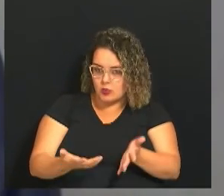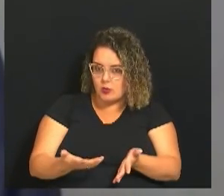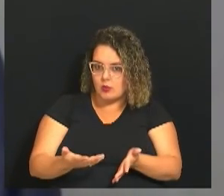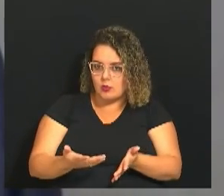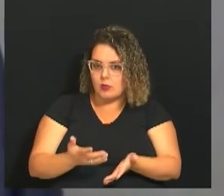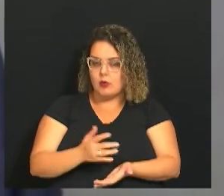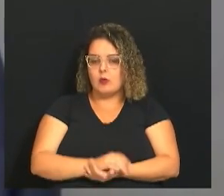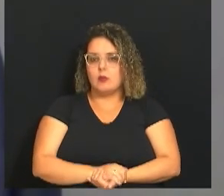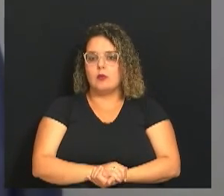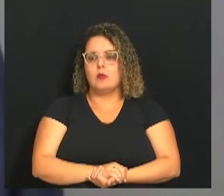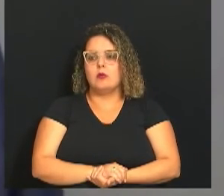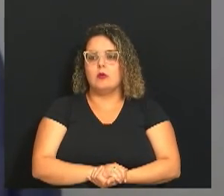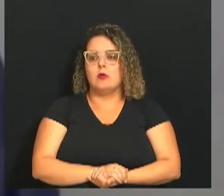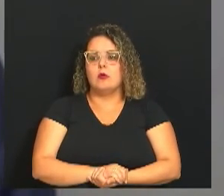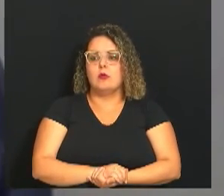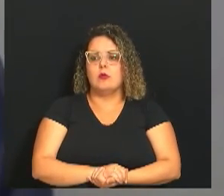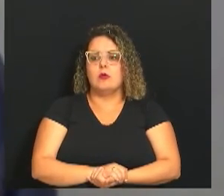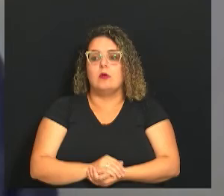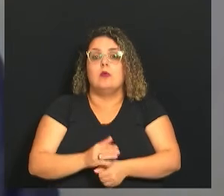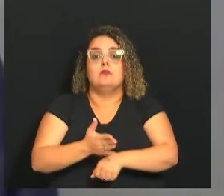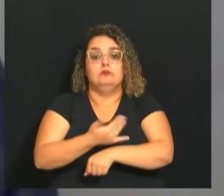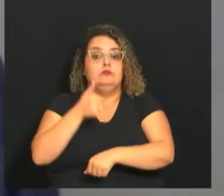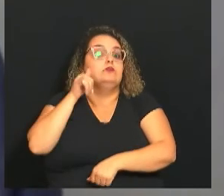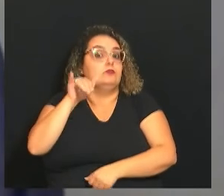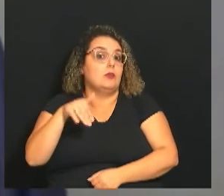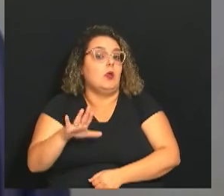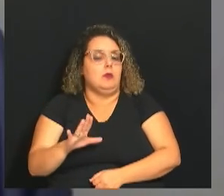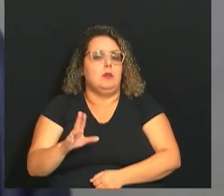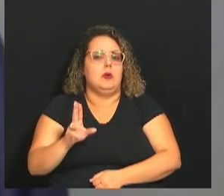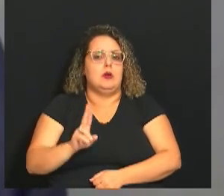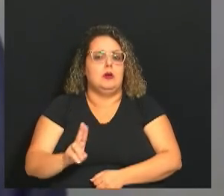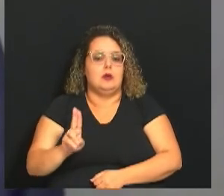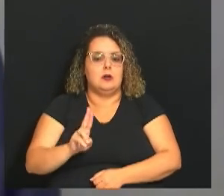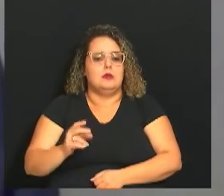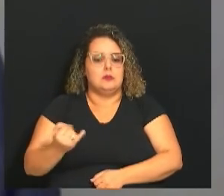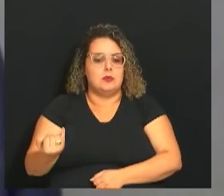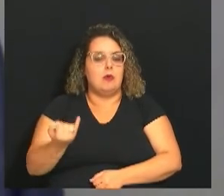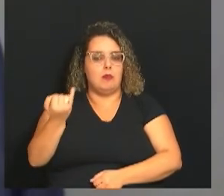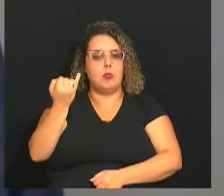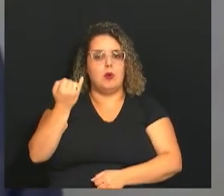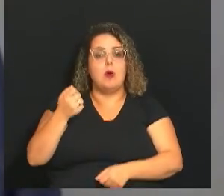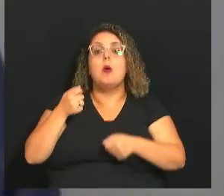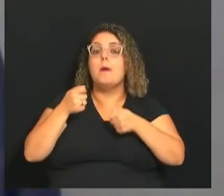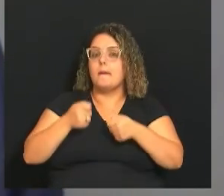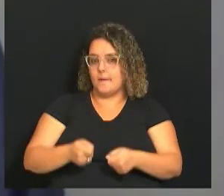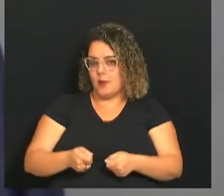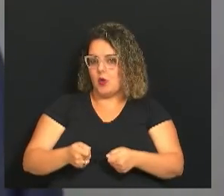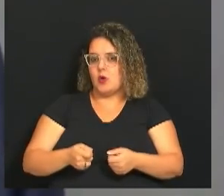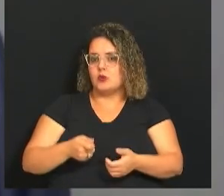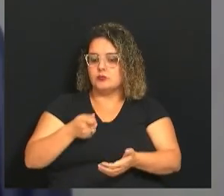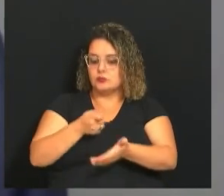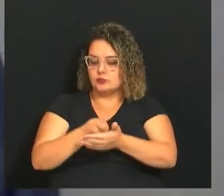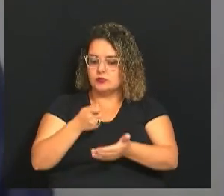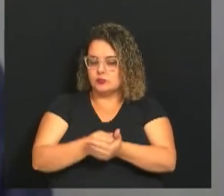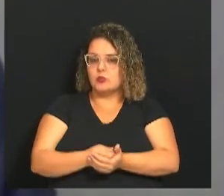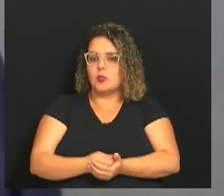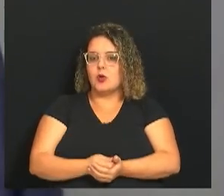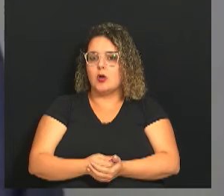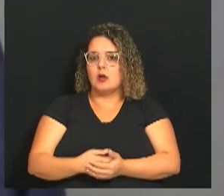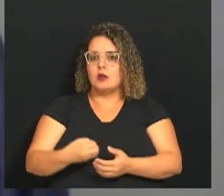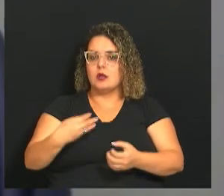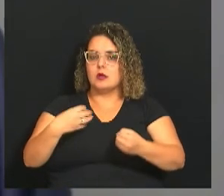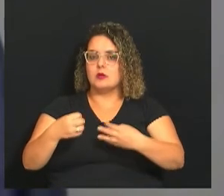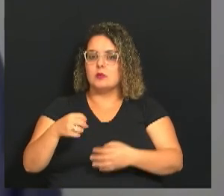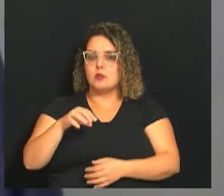da prevenção da empresa é mais importante ainda, porque ela pode exigir os exames toxicológicos, inclusive para renovação